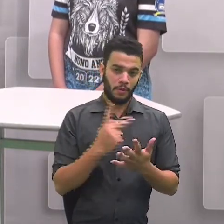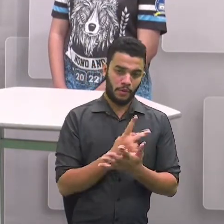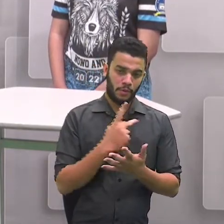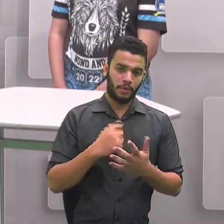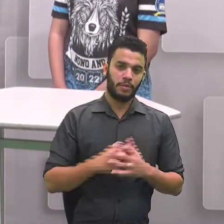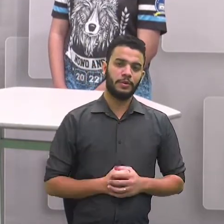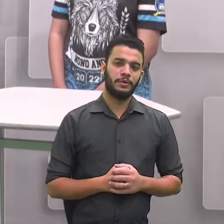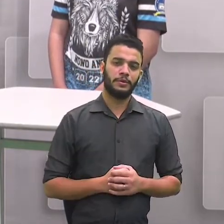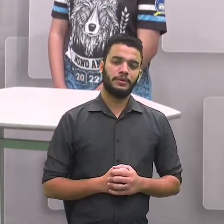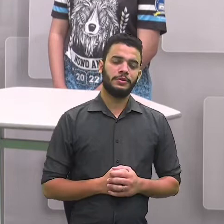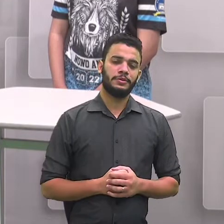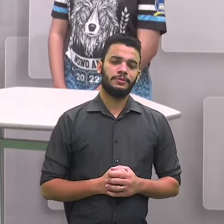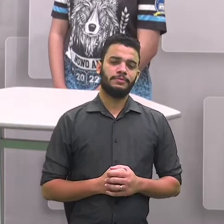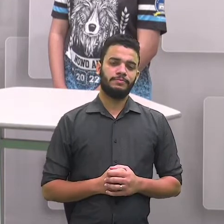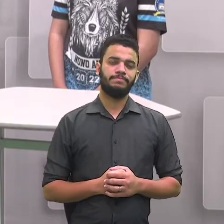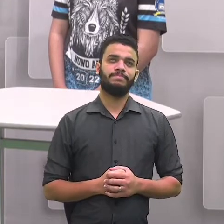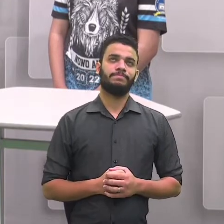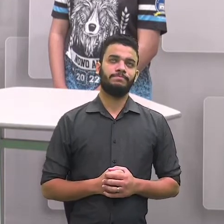acertou?